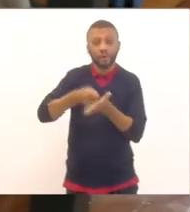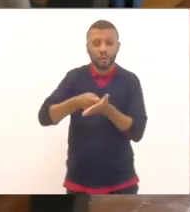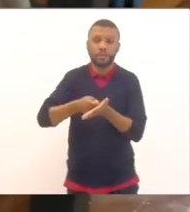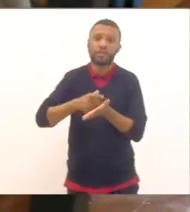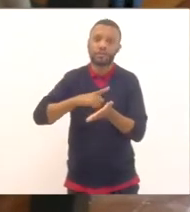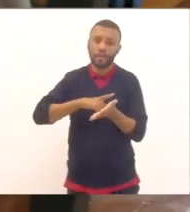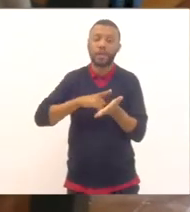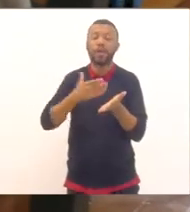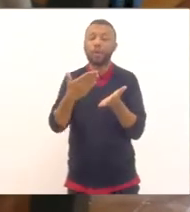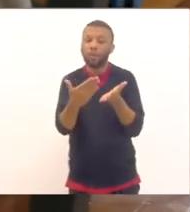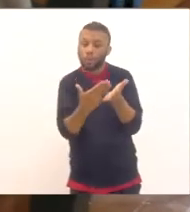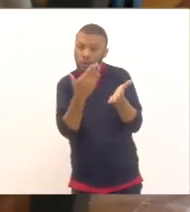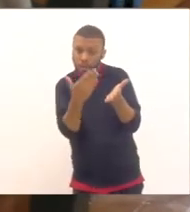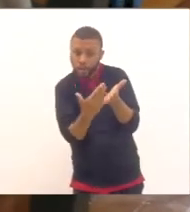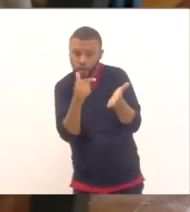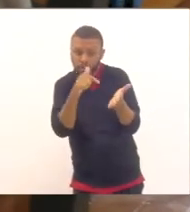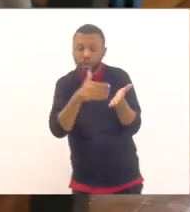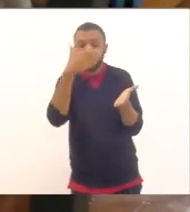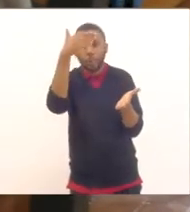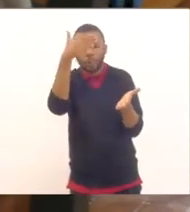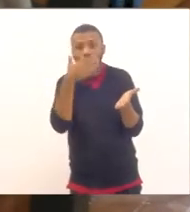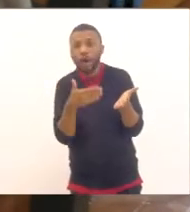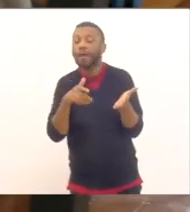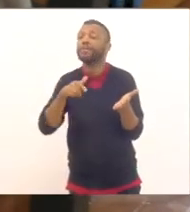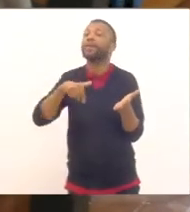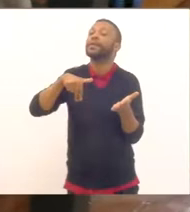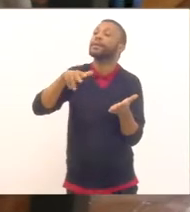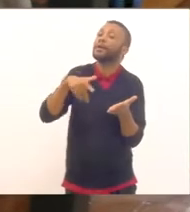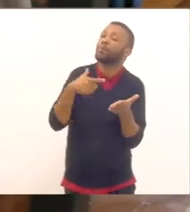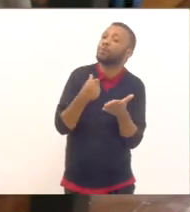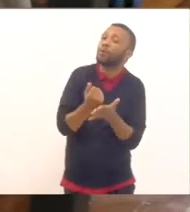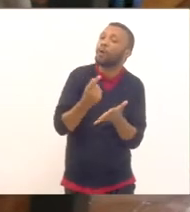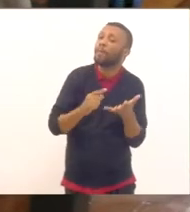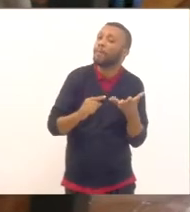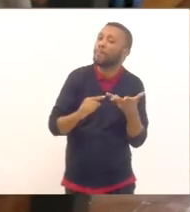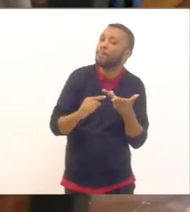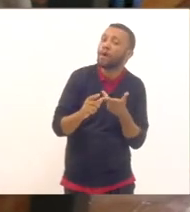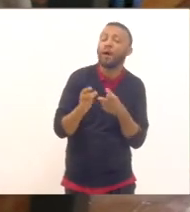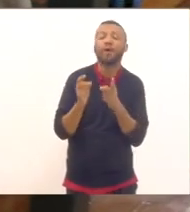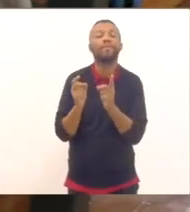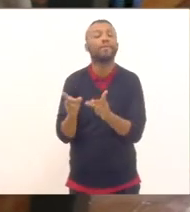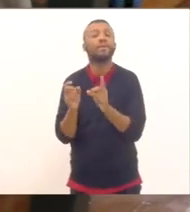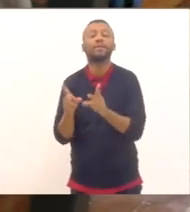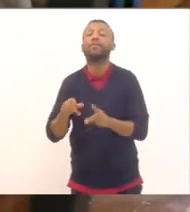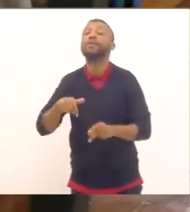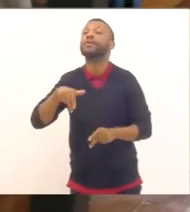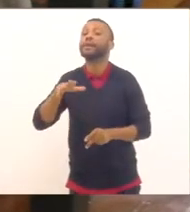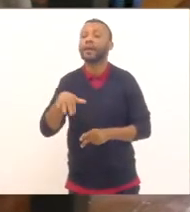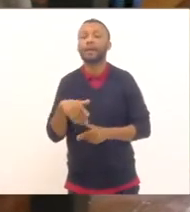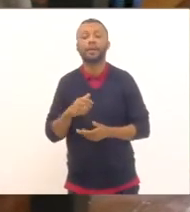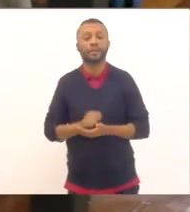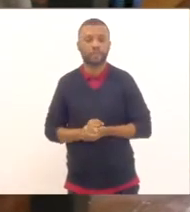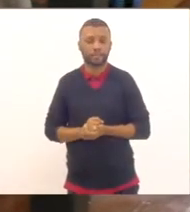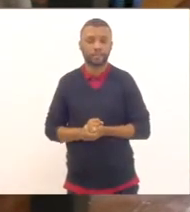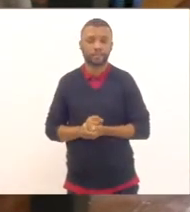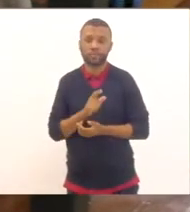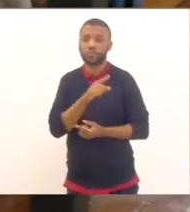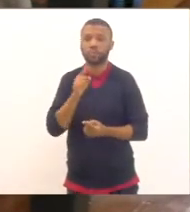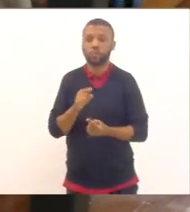existência de um livro que comprove que comprou então de comprou ela foi a pessoa que te vendeu tudo na